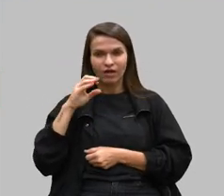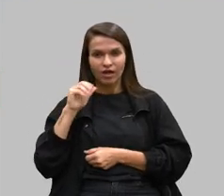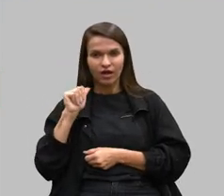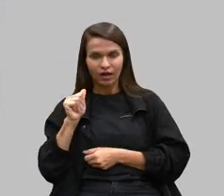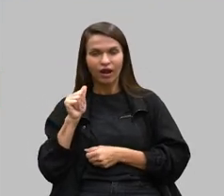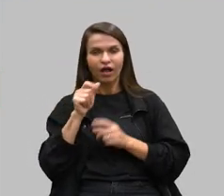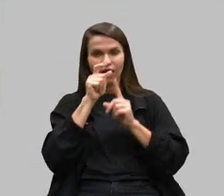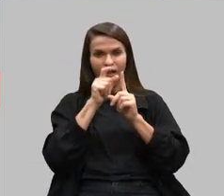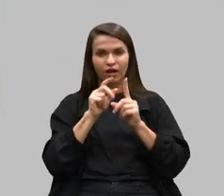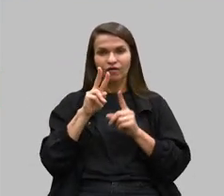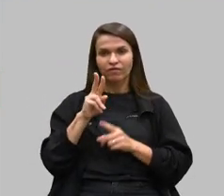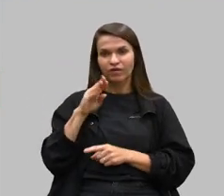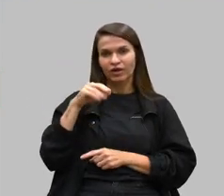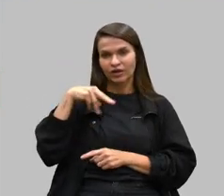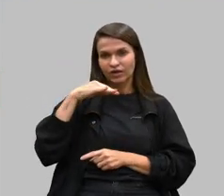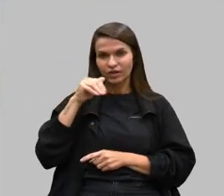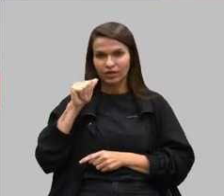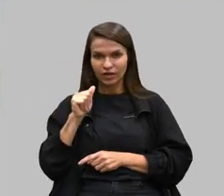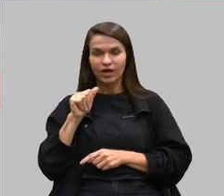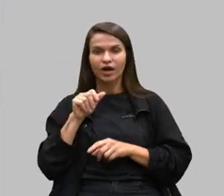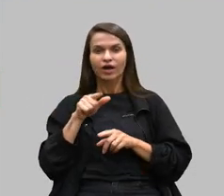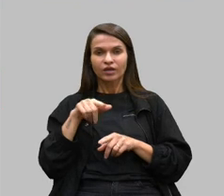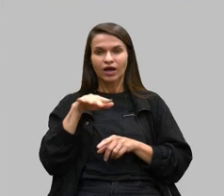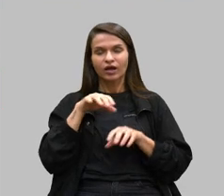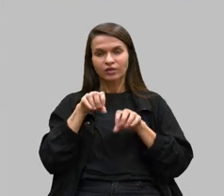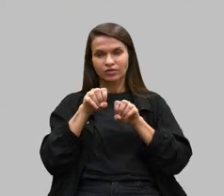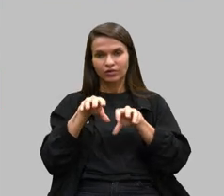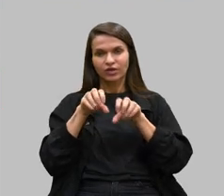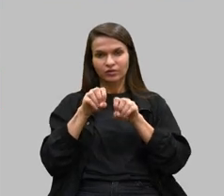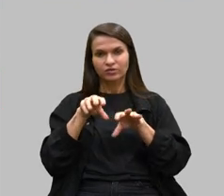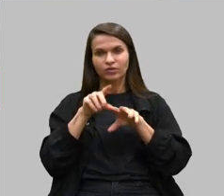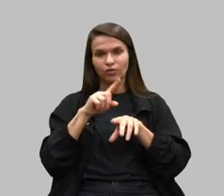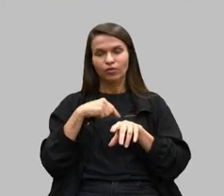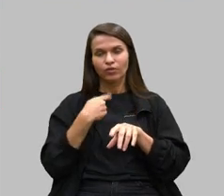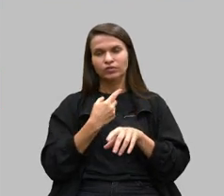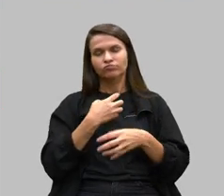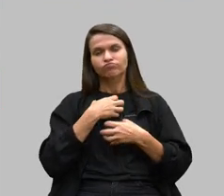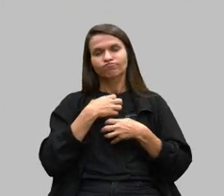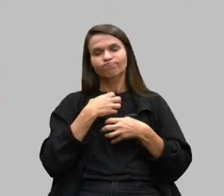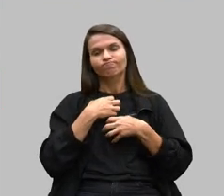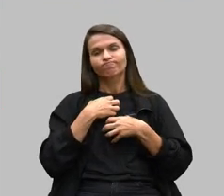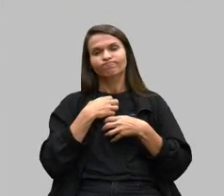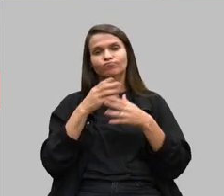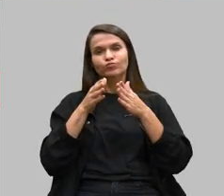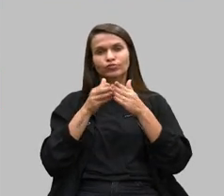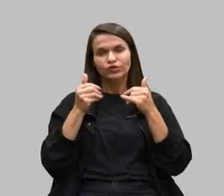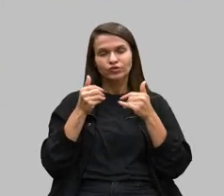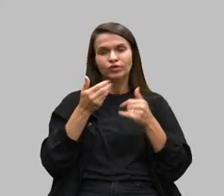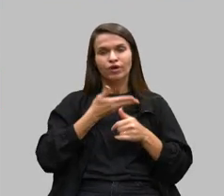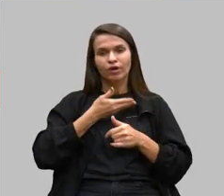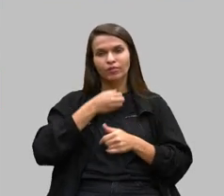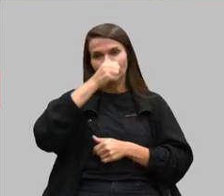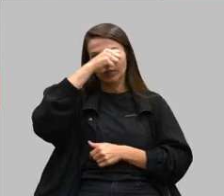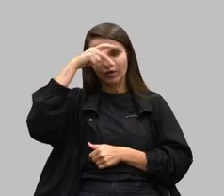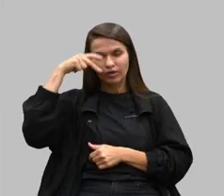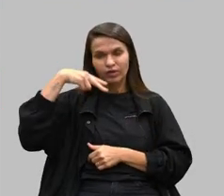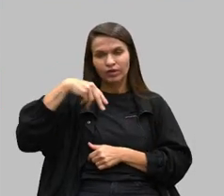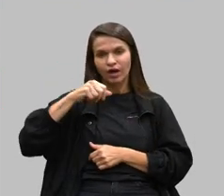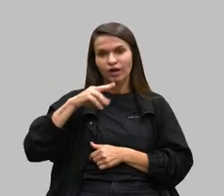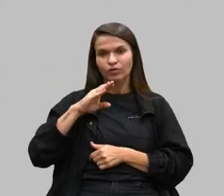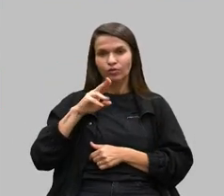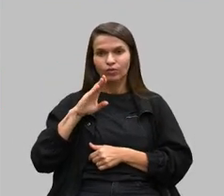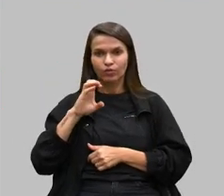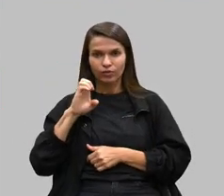educação Estão todos aqui para vocês sentirem o apelo GILS coleta prefeito de nanu veio aqui tá